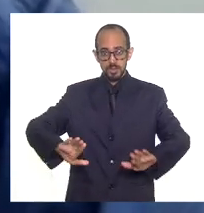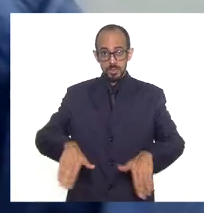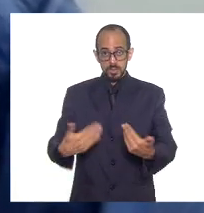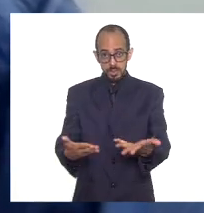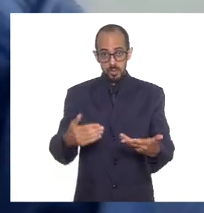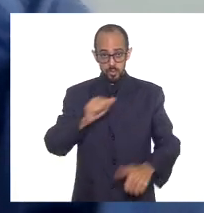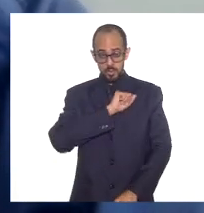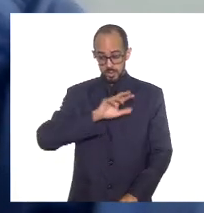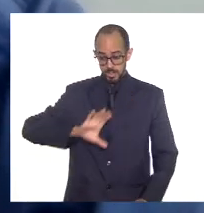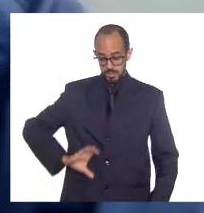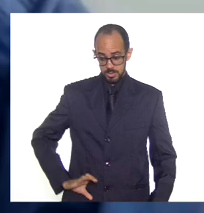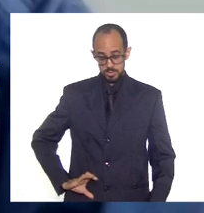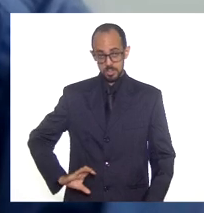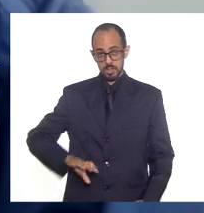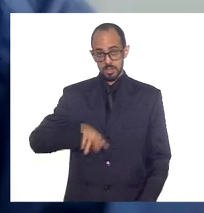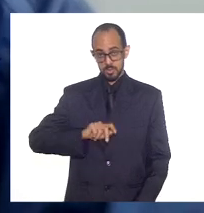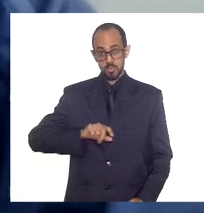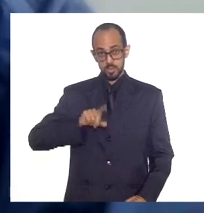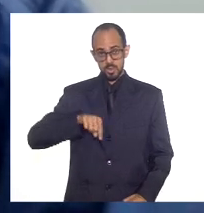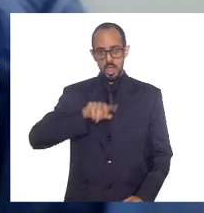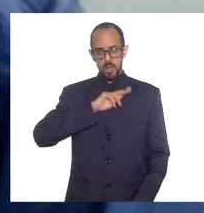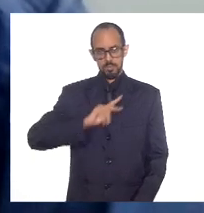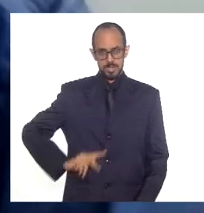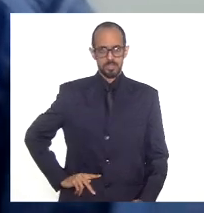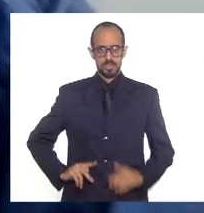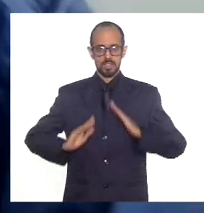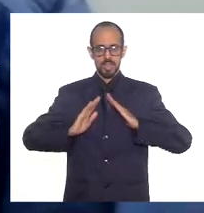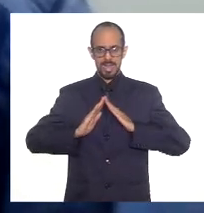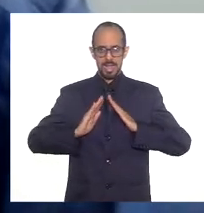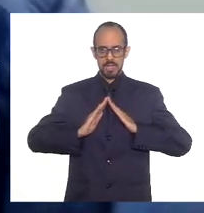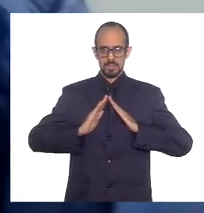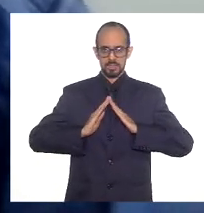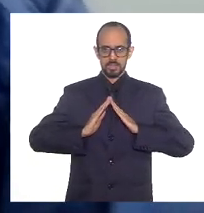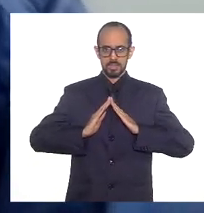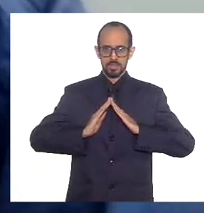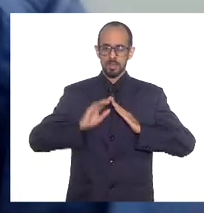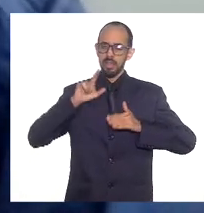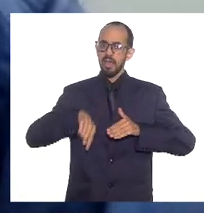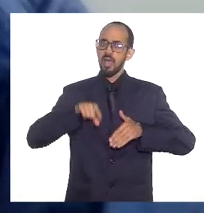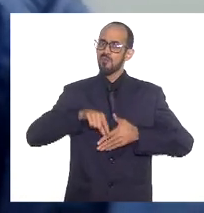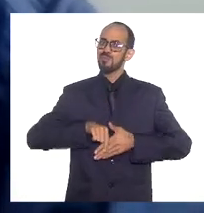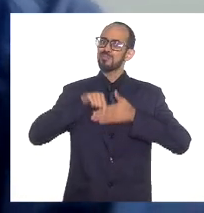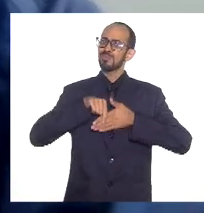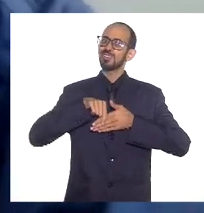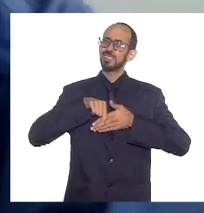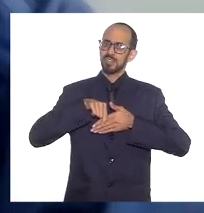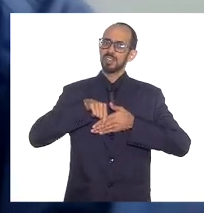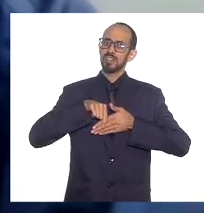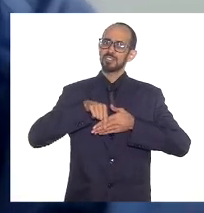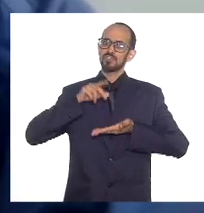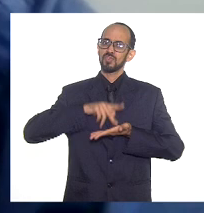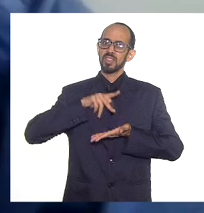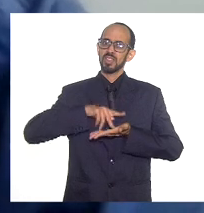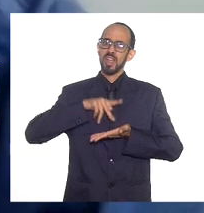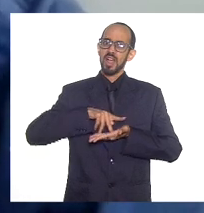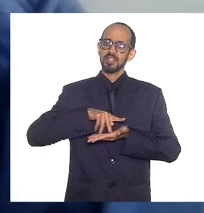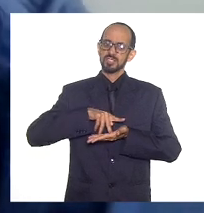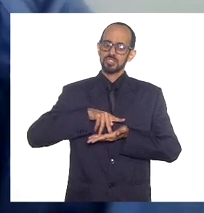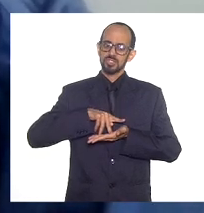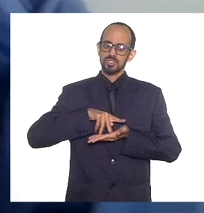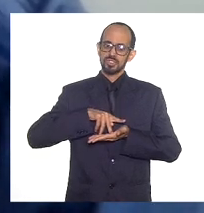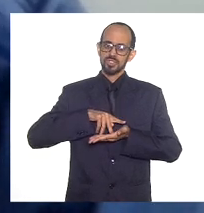Ciliano, como presidente da casa, lidera esse processo na medida também que nos